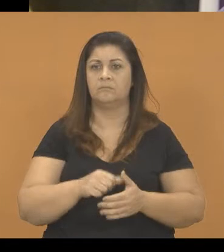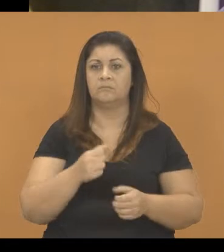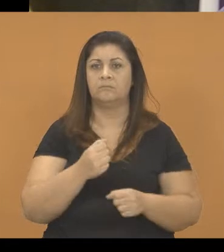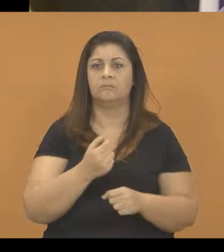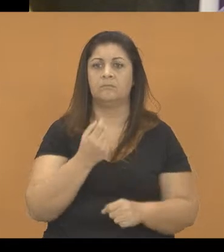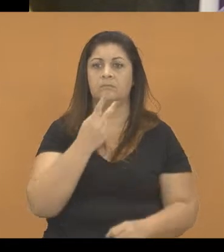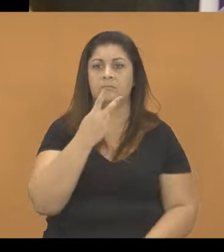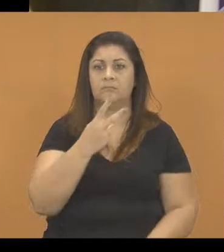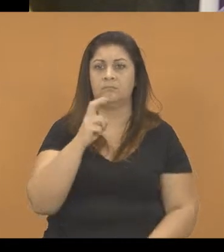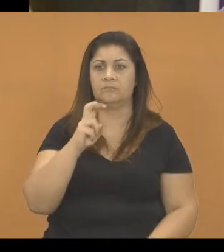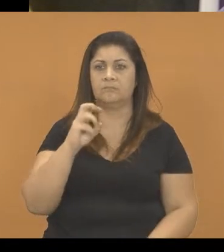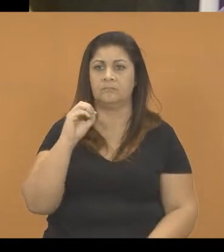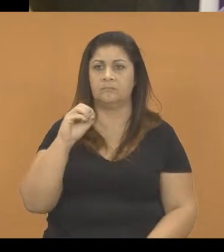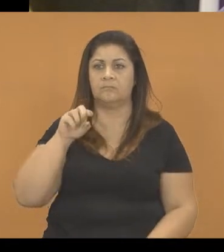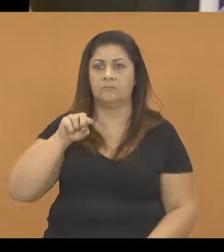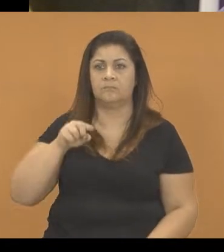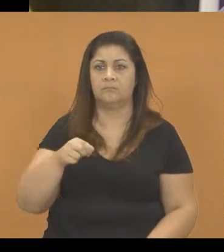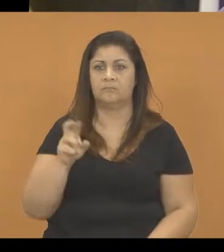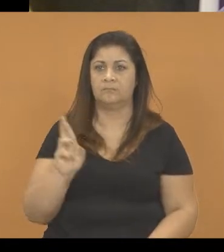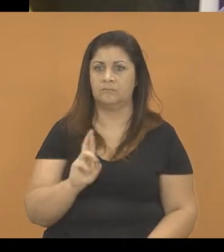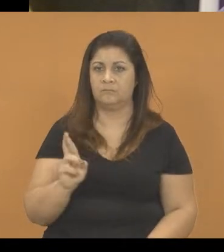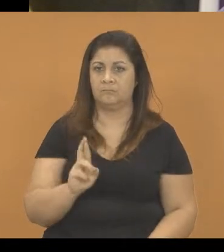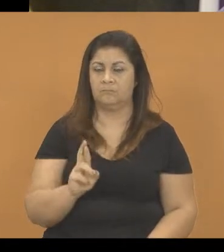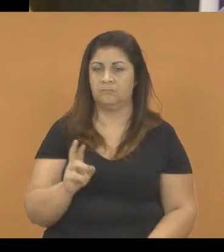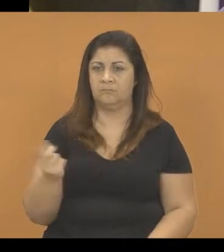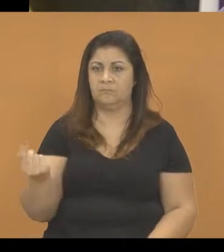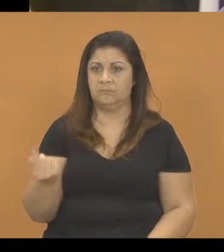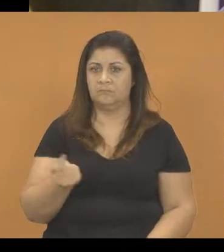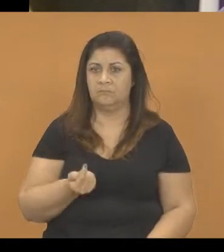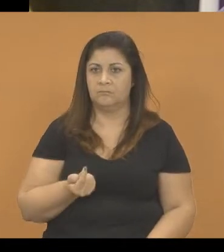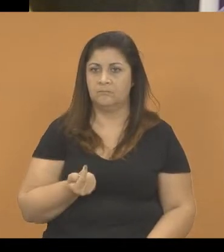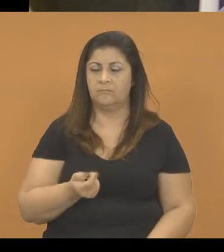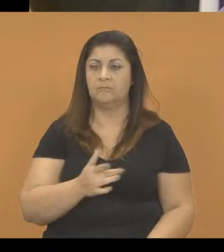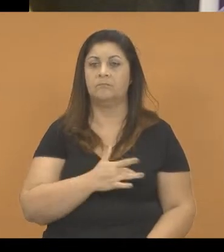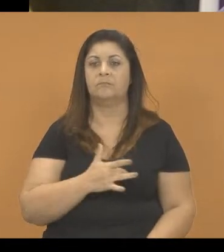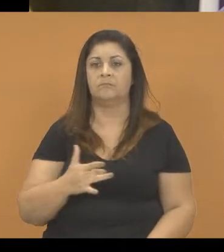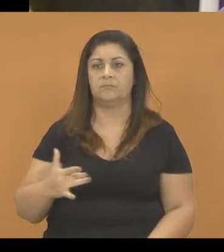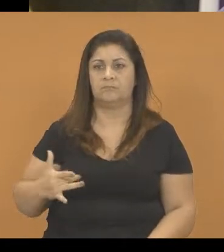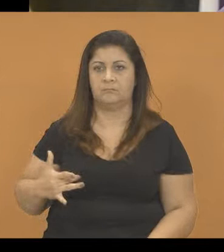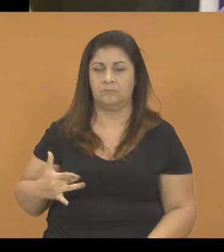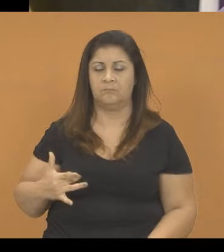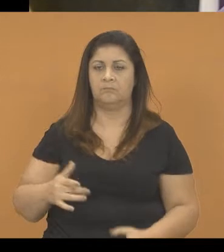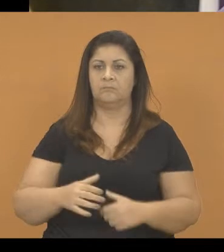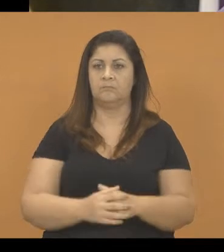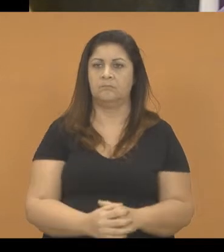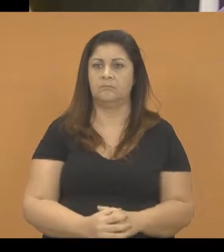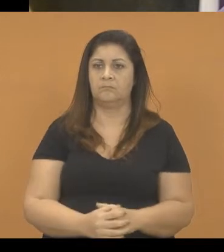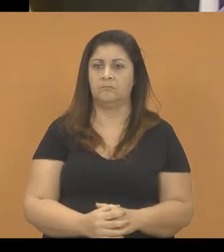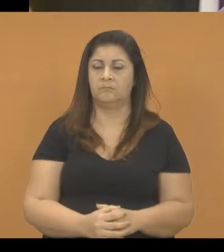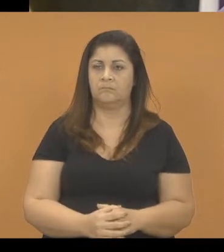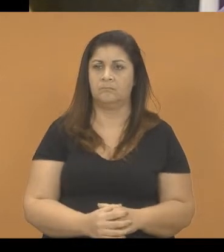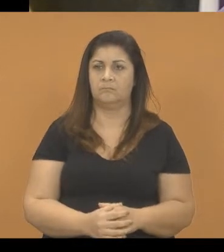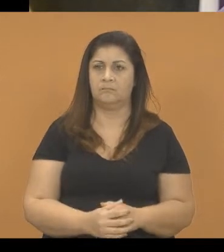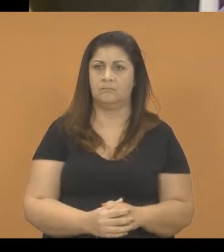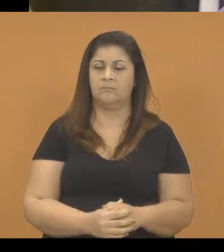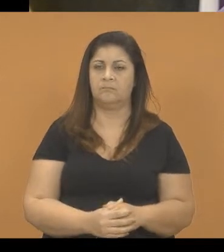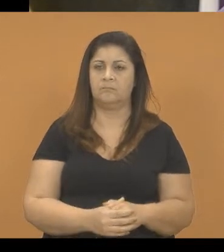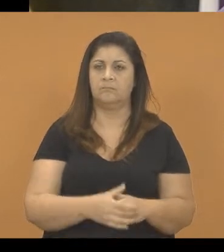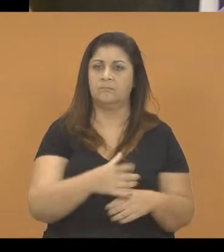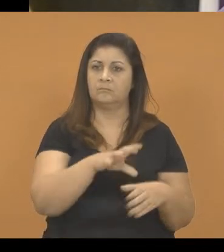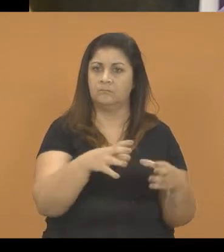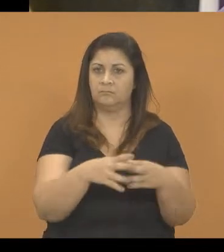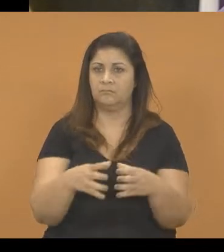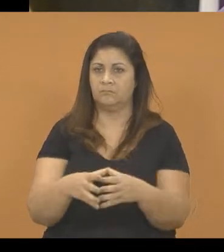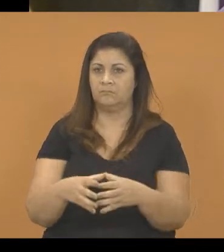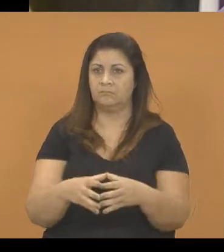250 mil reais que ele vai vir de forma de custeio para a saúde e vai ser repassado para as entidades filantrópicas da nossa